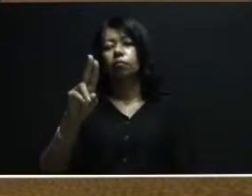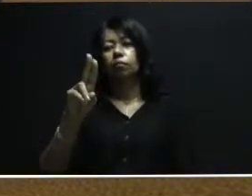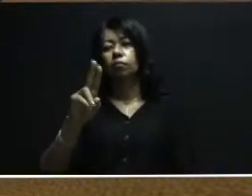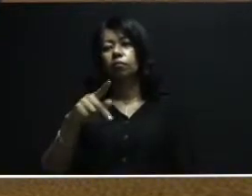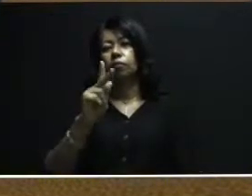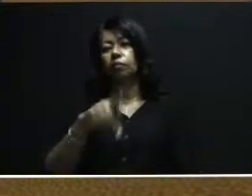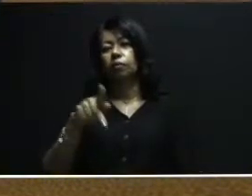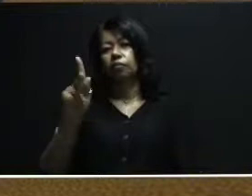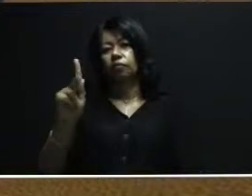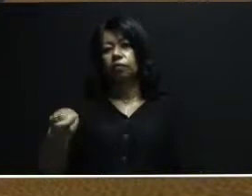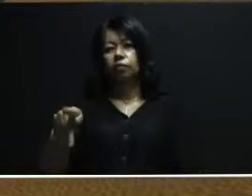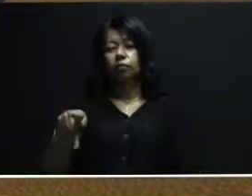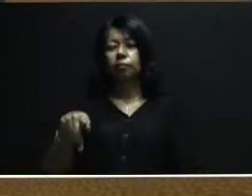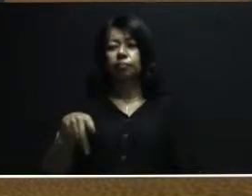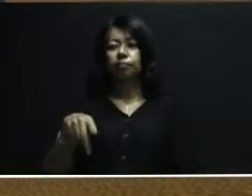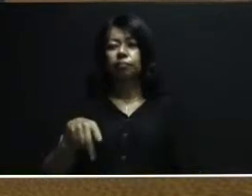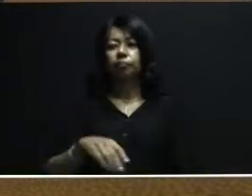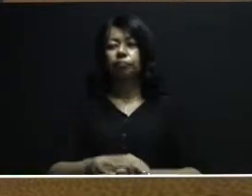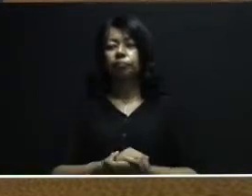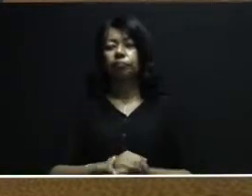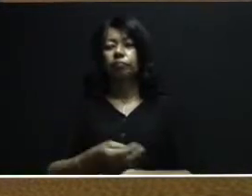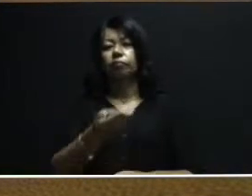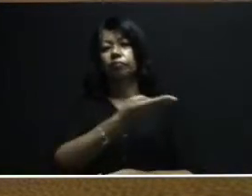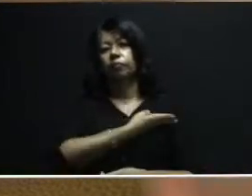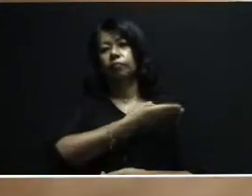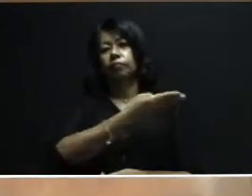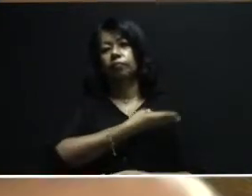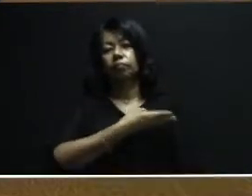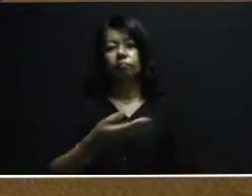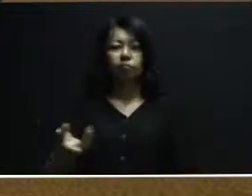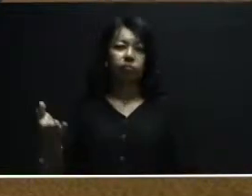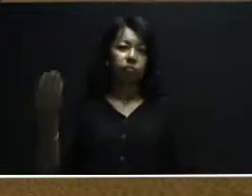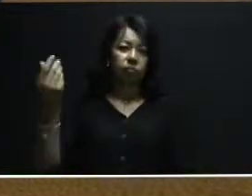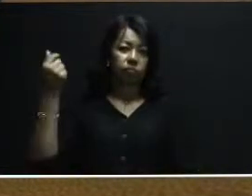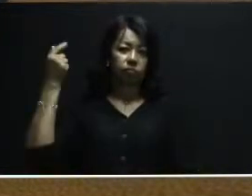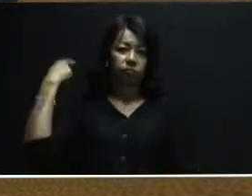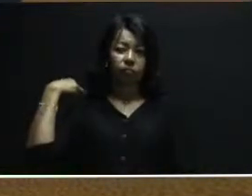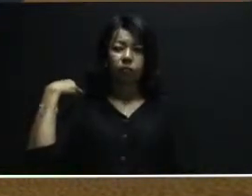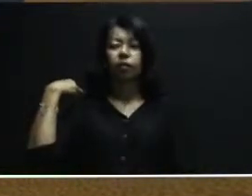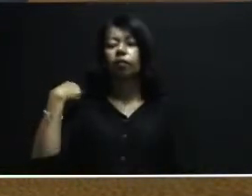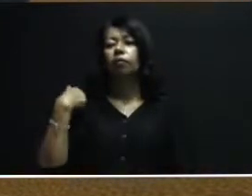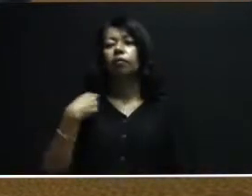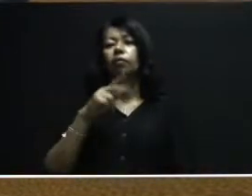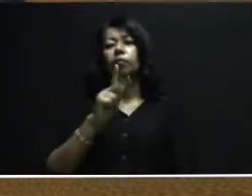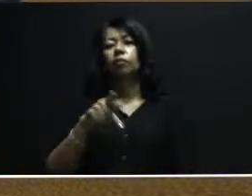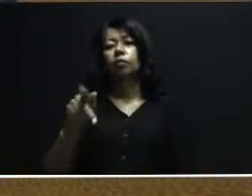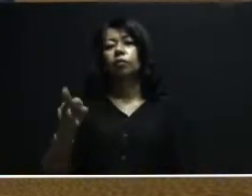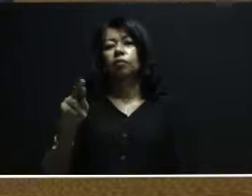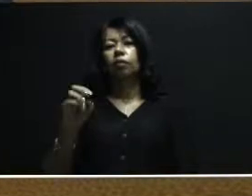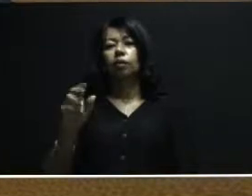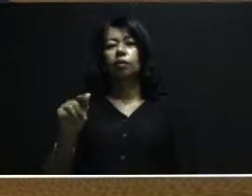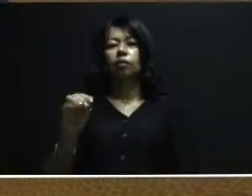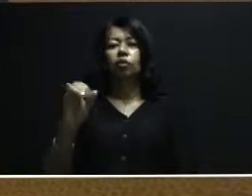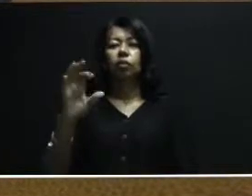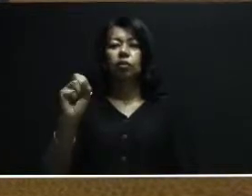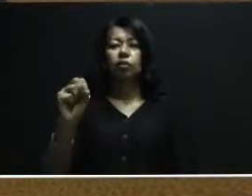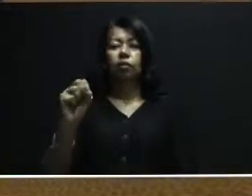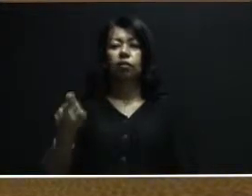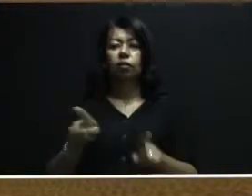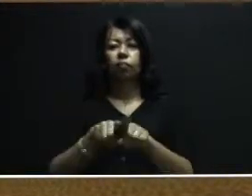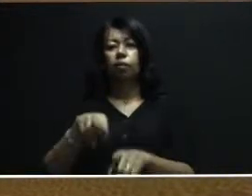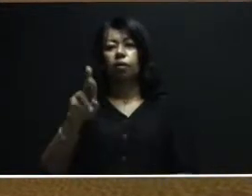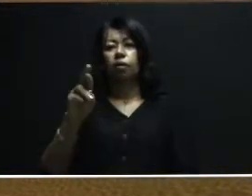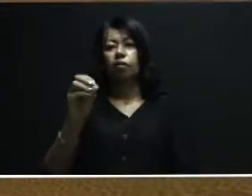Ao professor Bacalhau, nosso amigo de longos anos, ao professor Guedes e ao